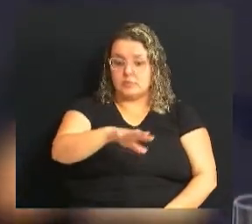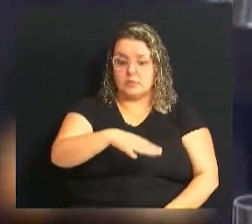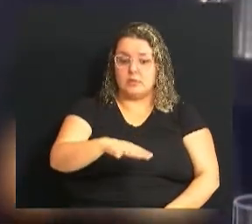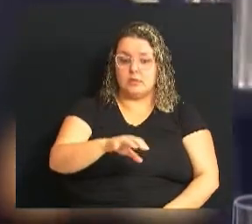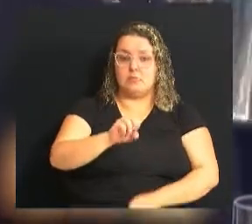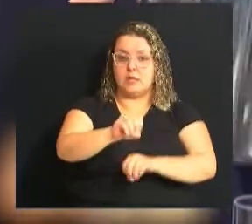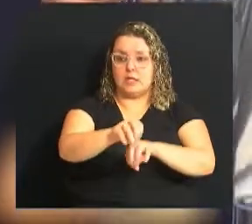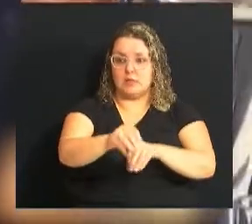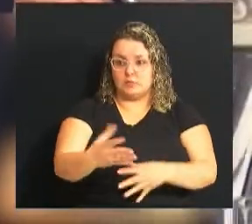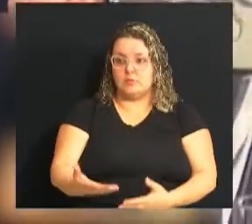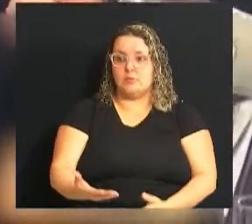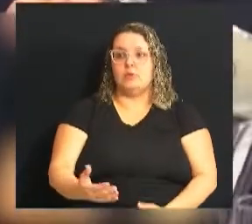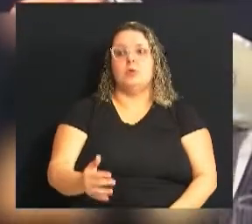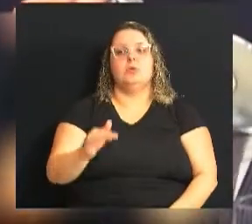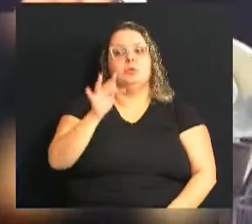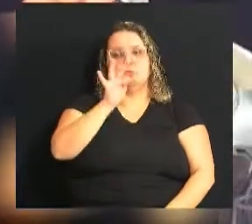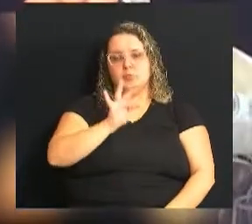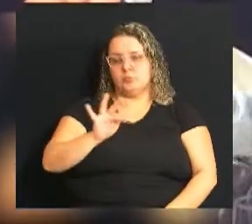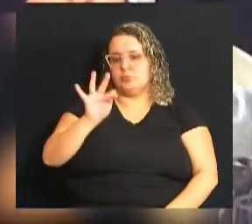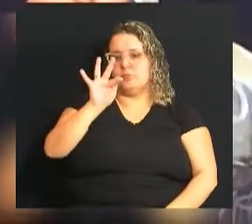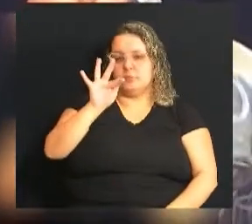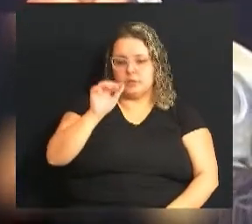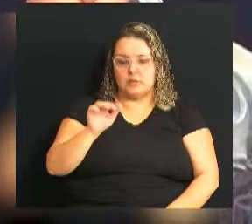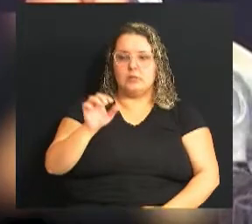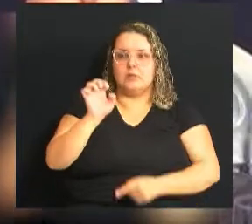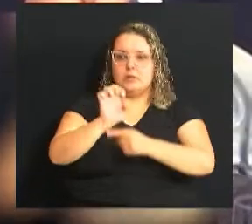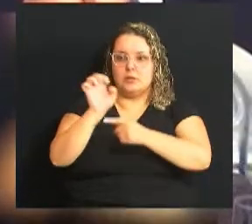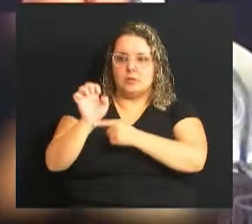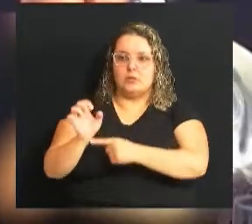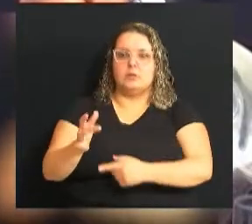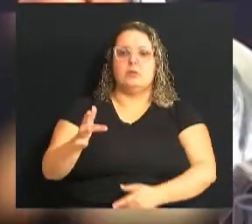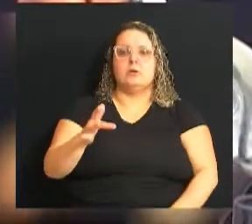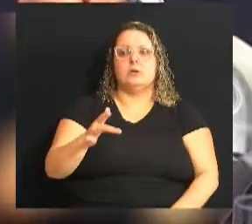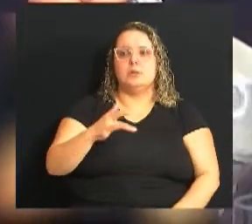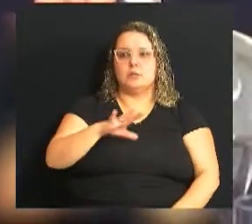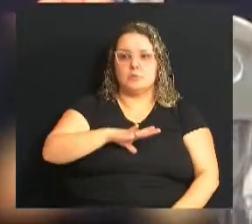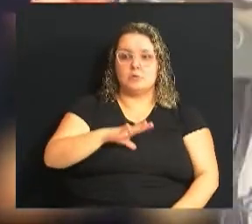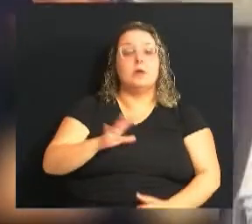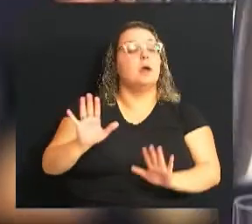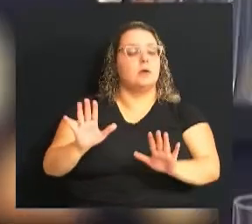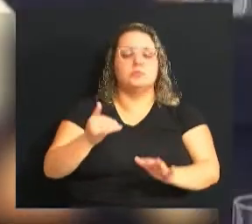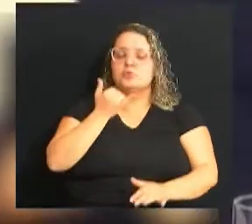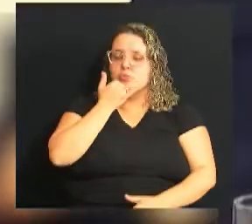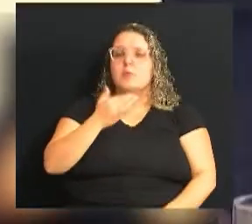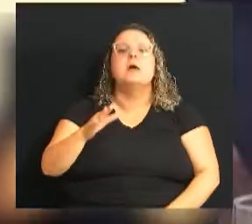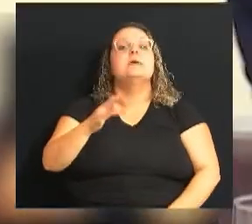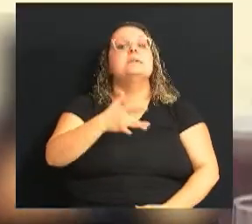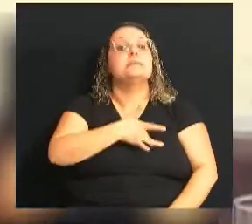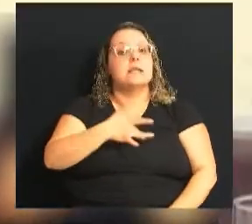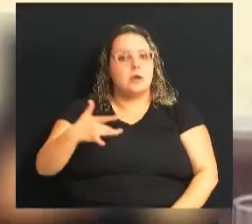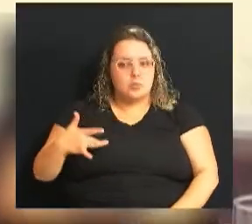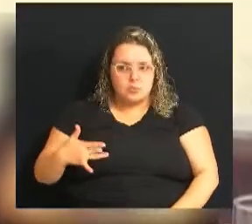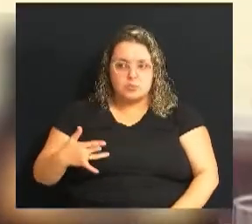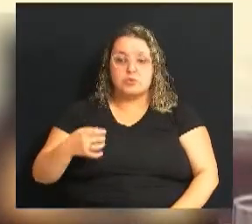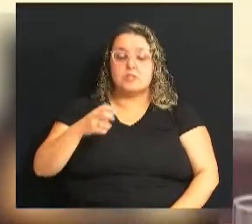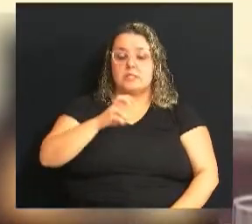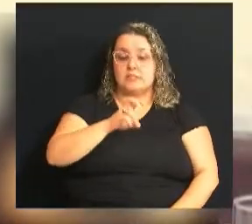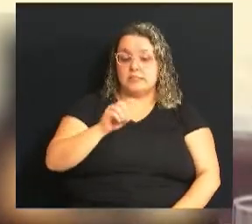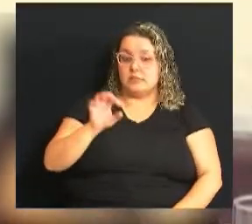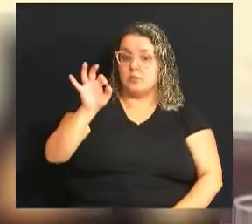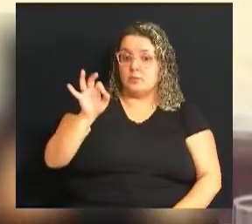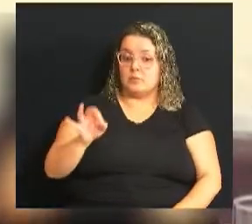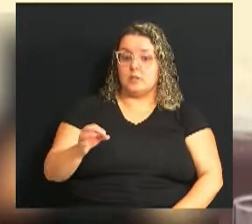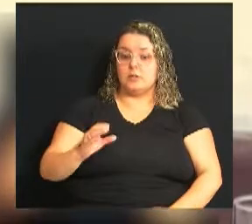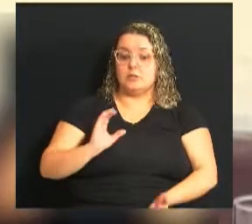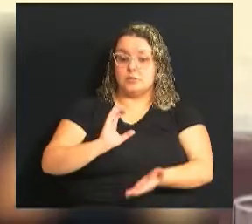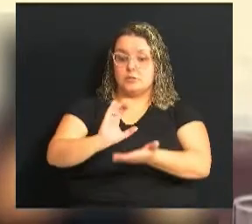governo federal, é assim no estado e é assim em todos os municípios, a saúde. Então, se 50% tem que ser destinado